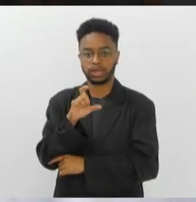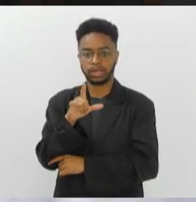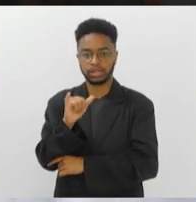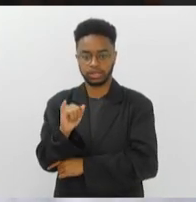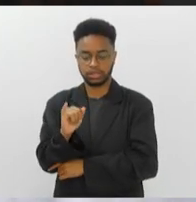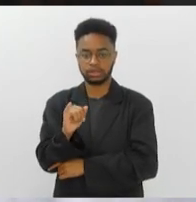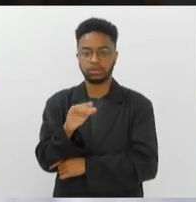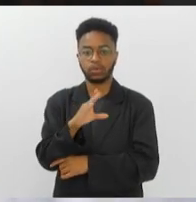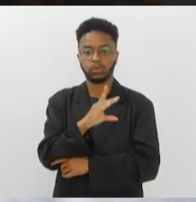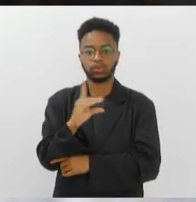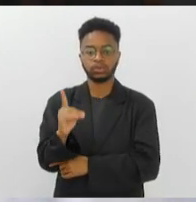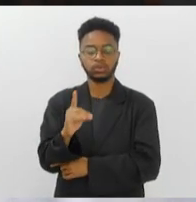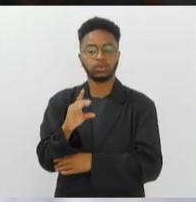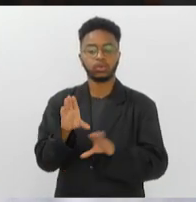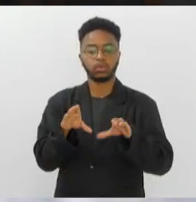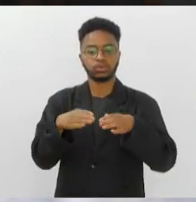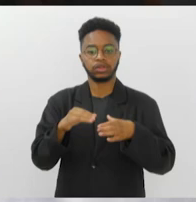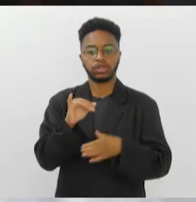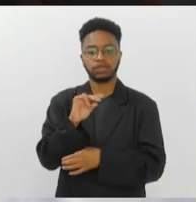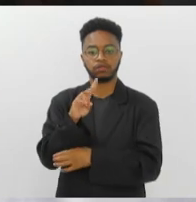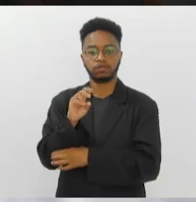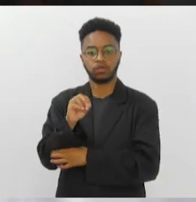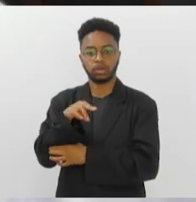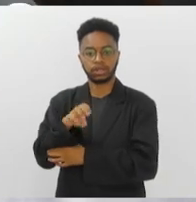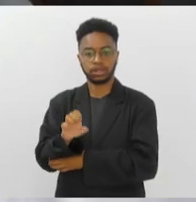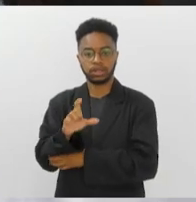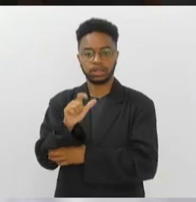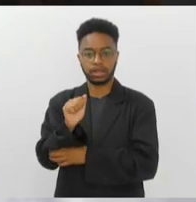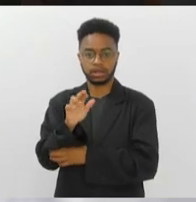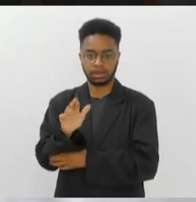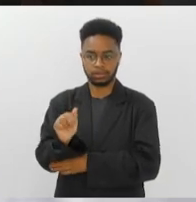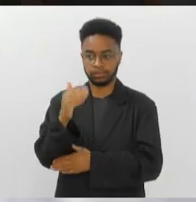do coletivo Ivone Lara. Bom, gente,